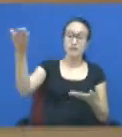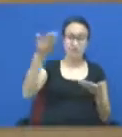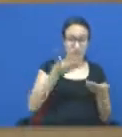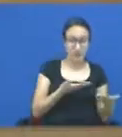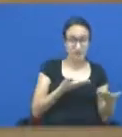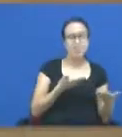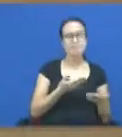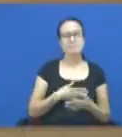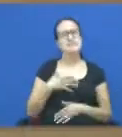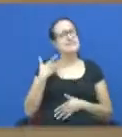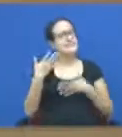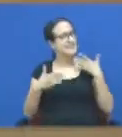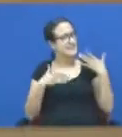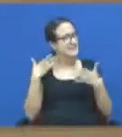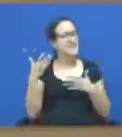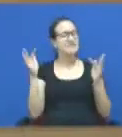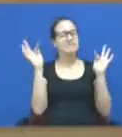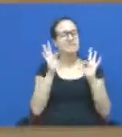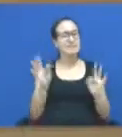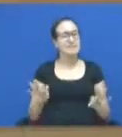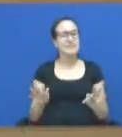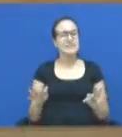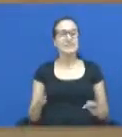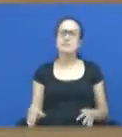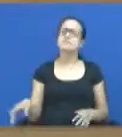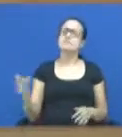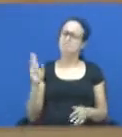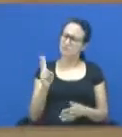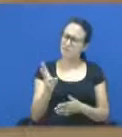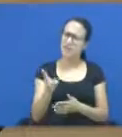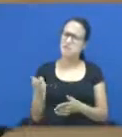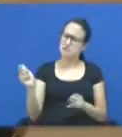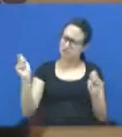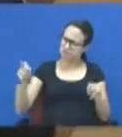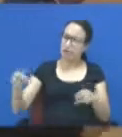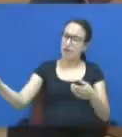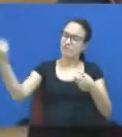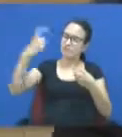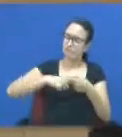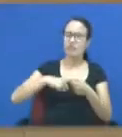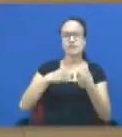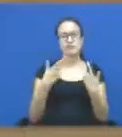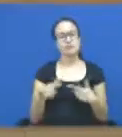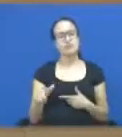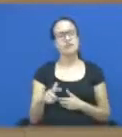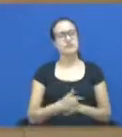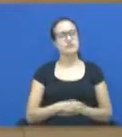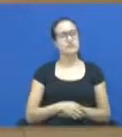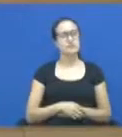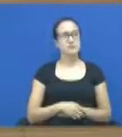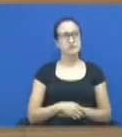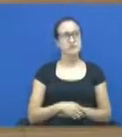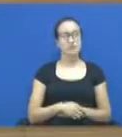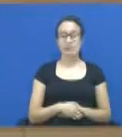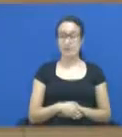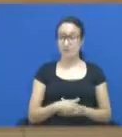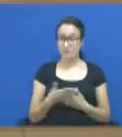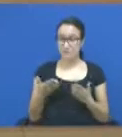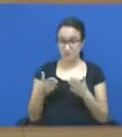Sinta-se sempre convidado a retornar sempre que possível. Eu peço também para que o vereador Sidney Pascotto faça